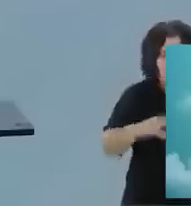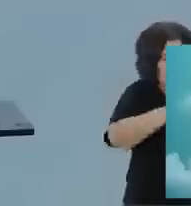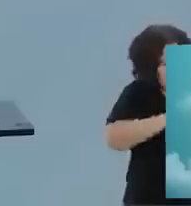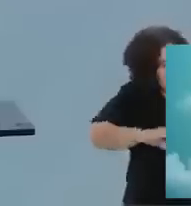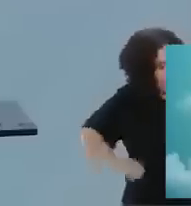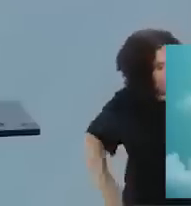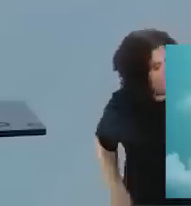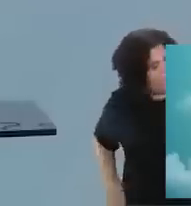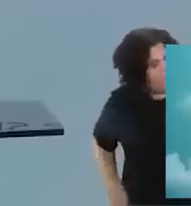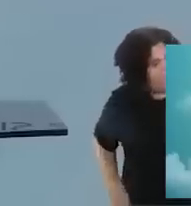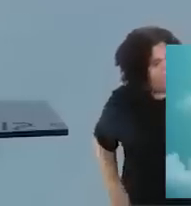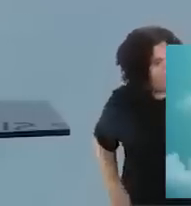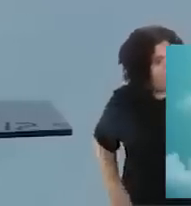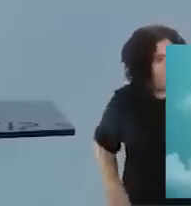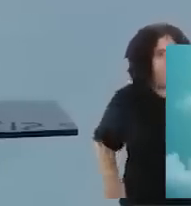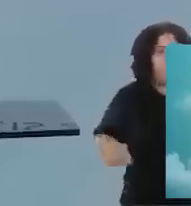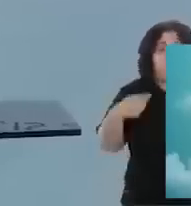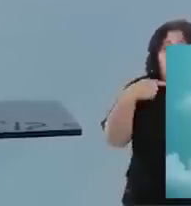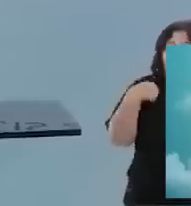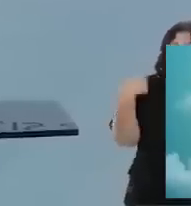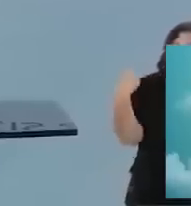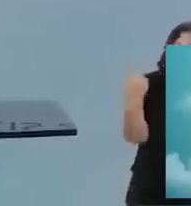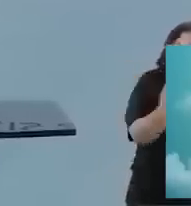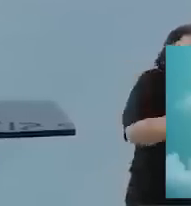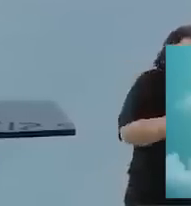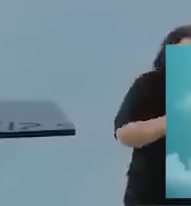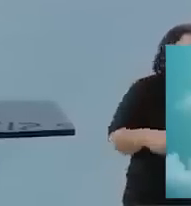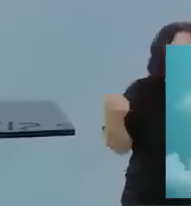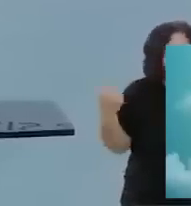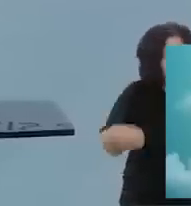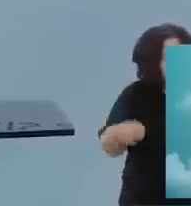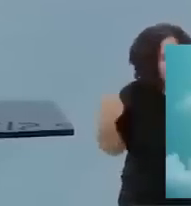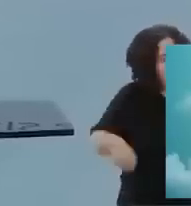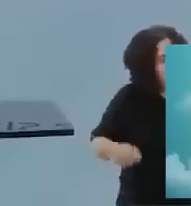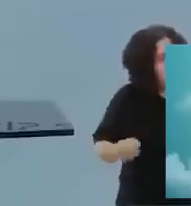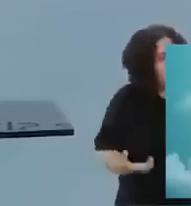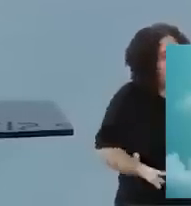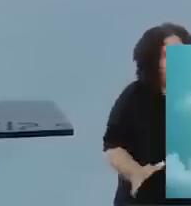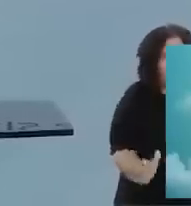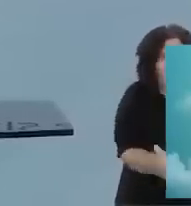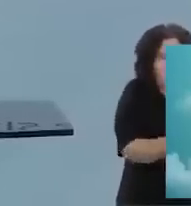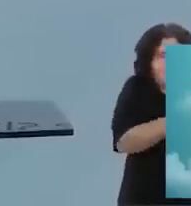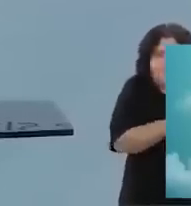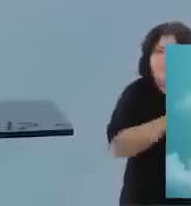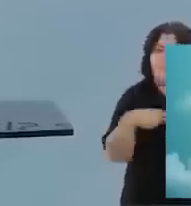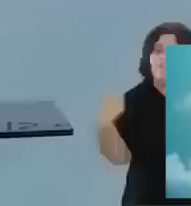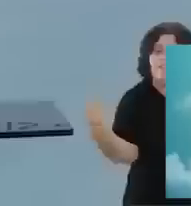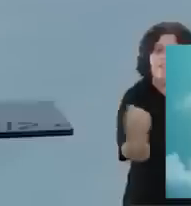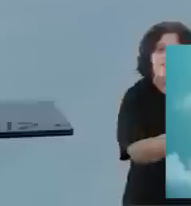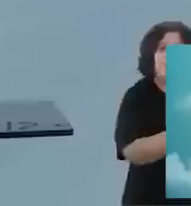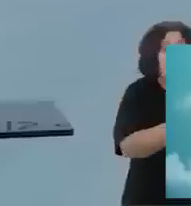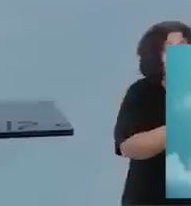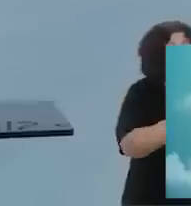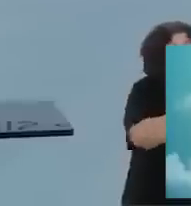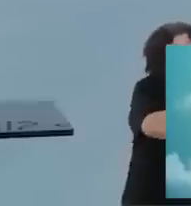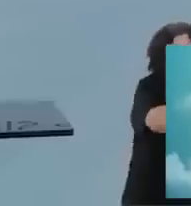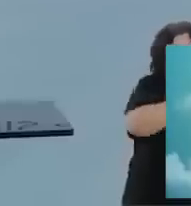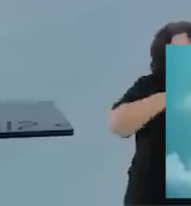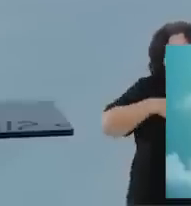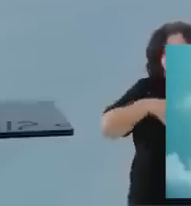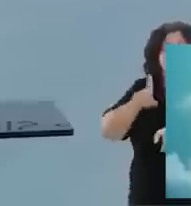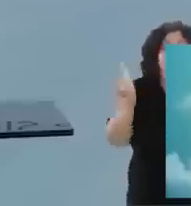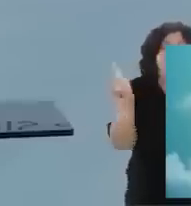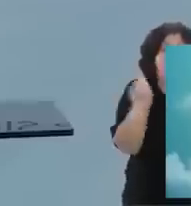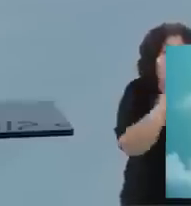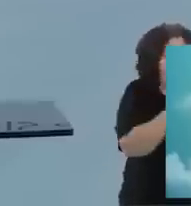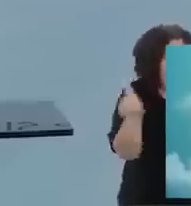acontece? Nós precisamos acolher uns aos outros. Veja bem, acolher uns aos outros, não é acolher o